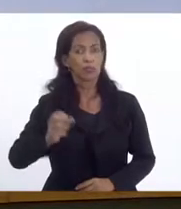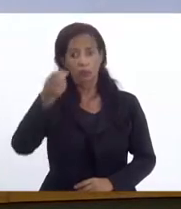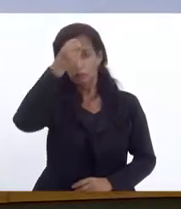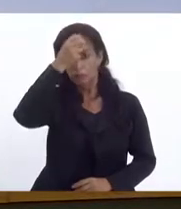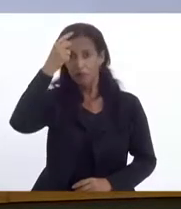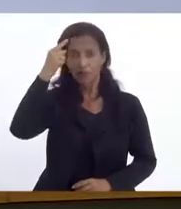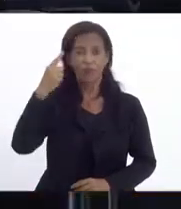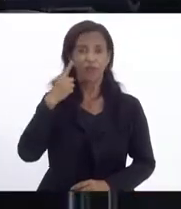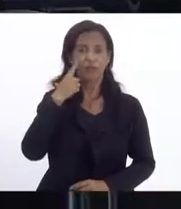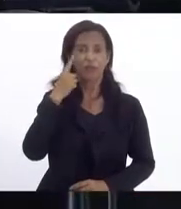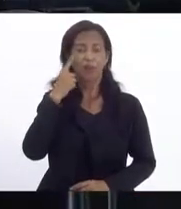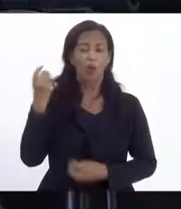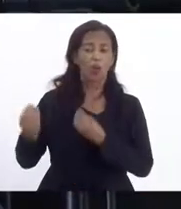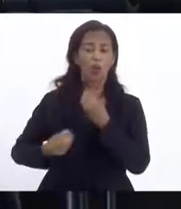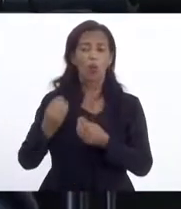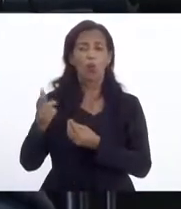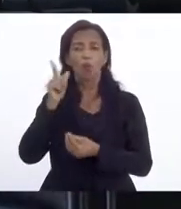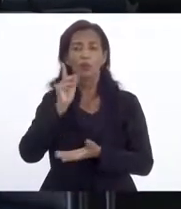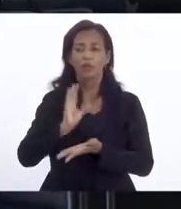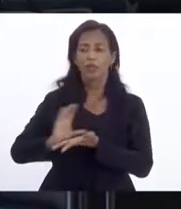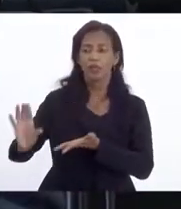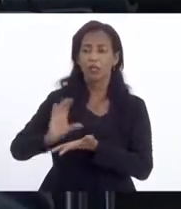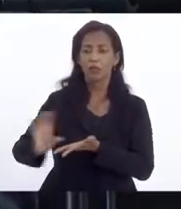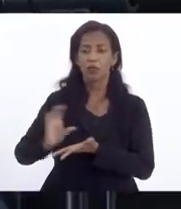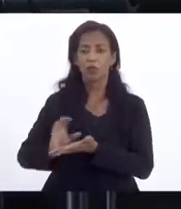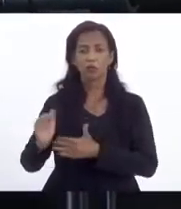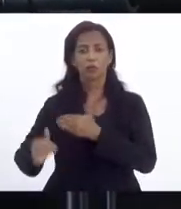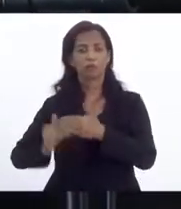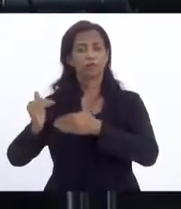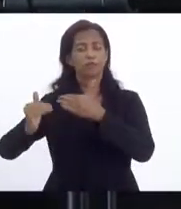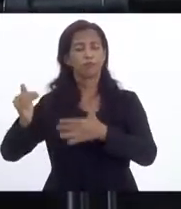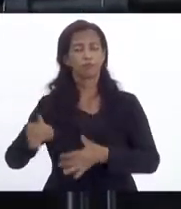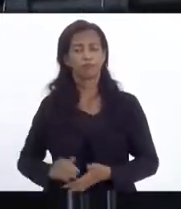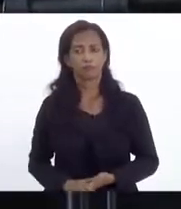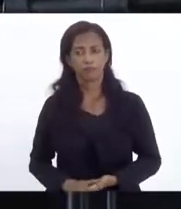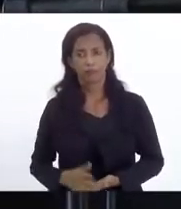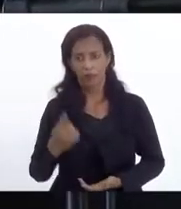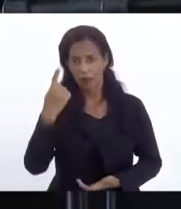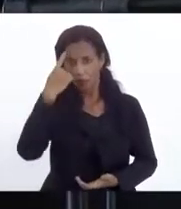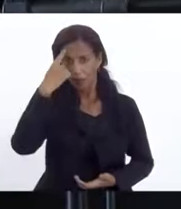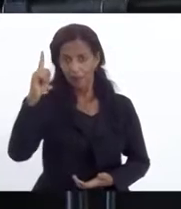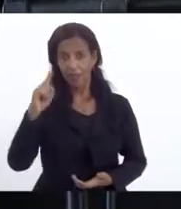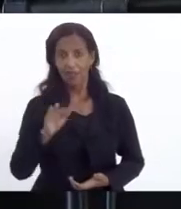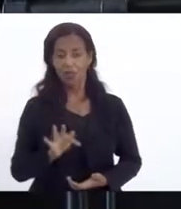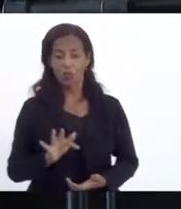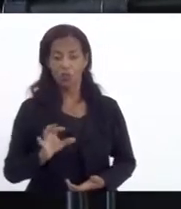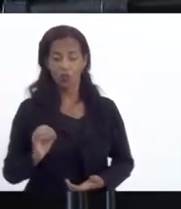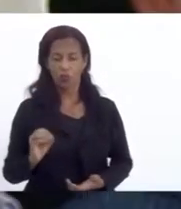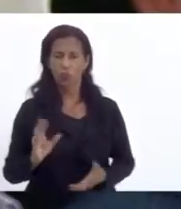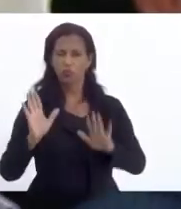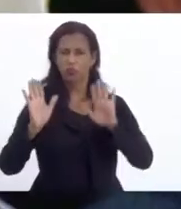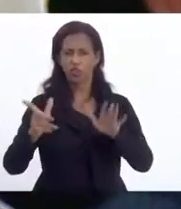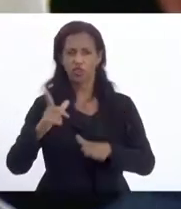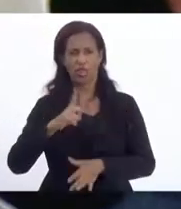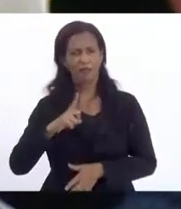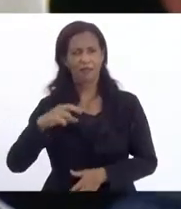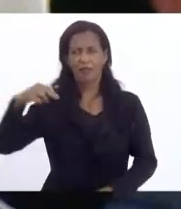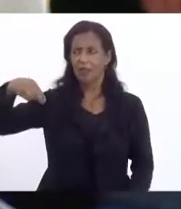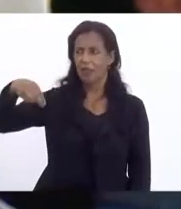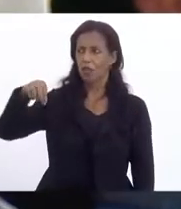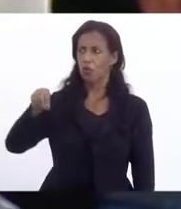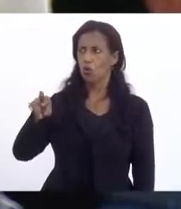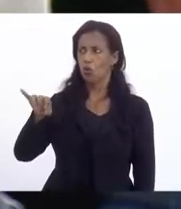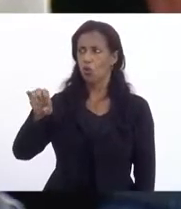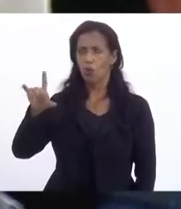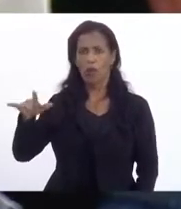de ver como é que usa esses recursos e como é que consegue novos. Então, a ideia do Fundo Soberano, que já existe na Noruega, que foi